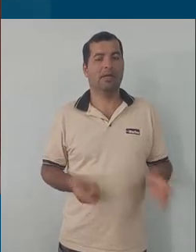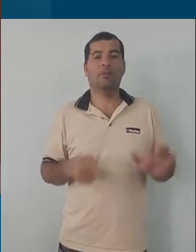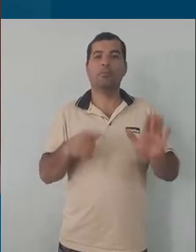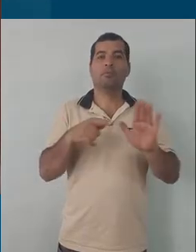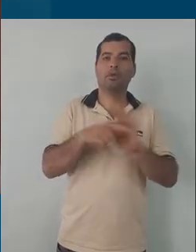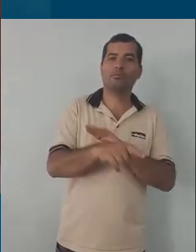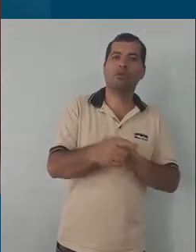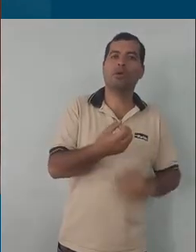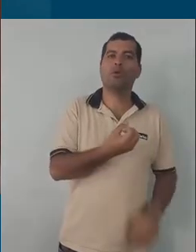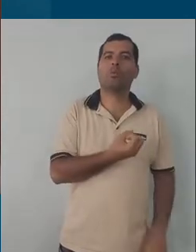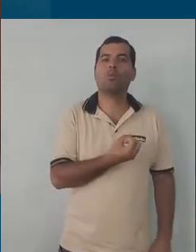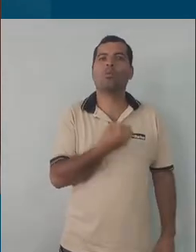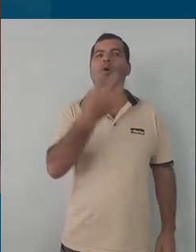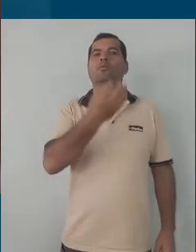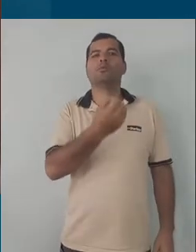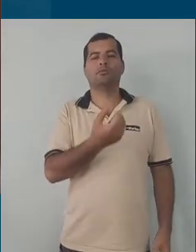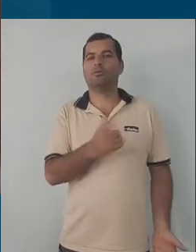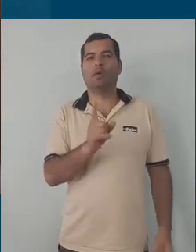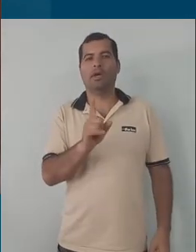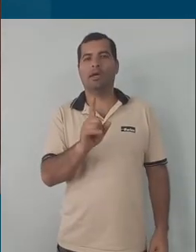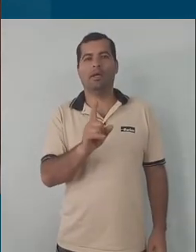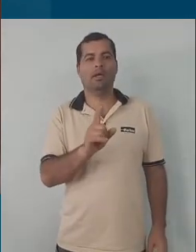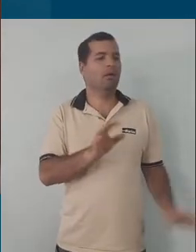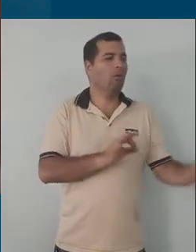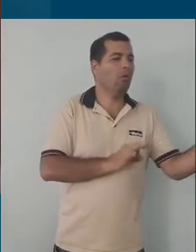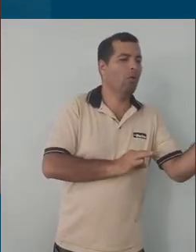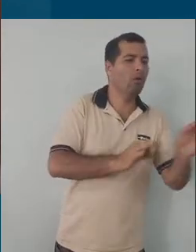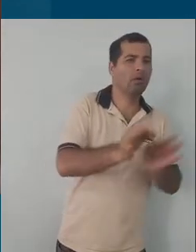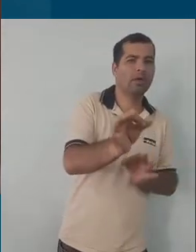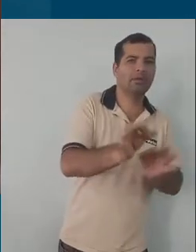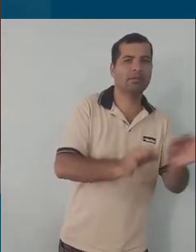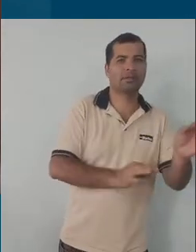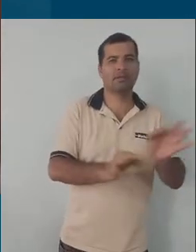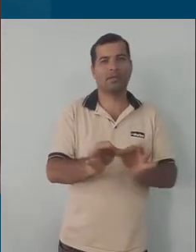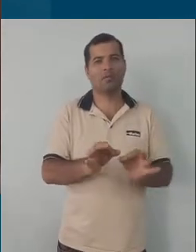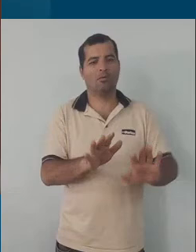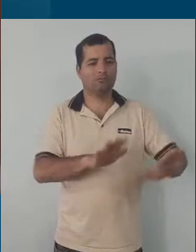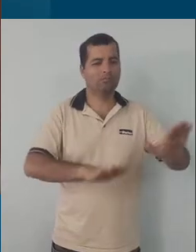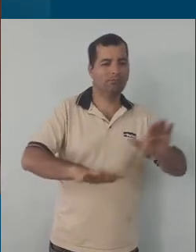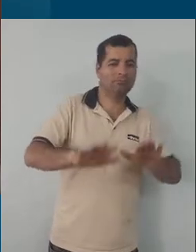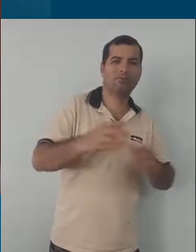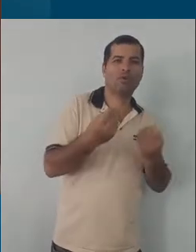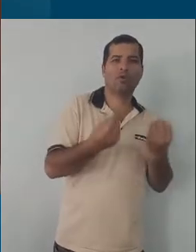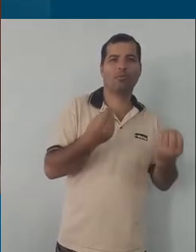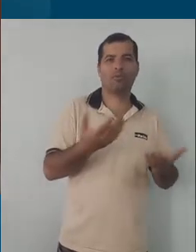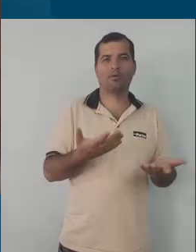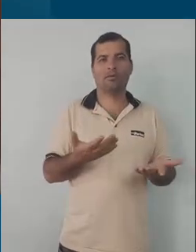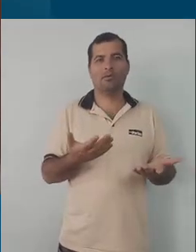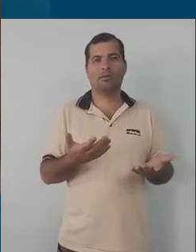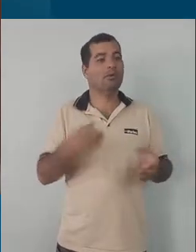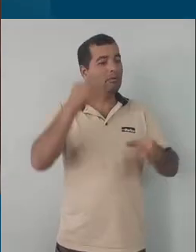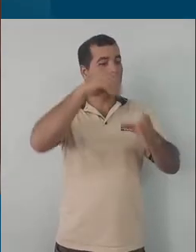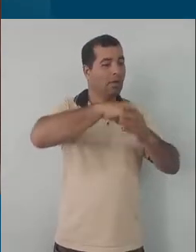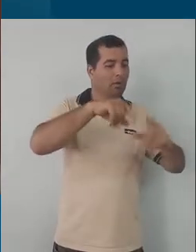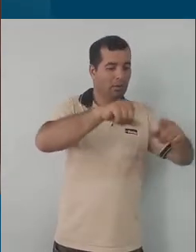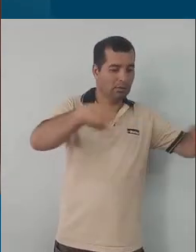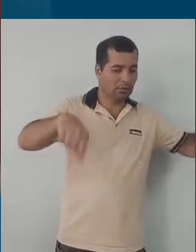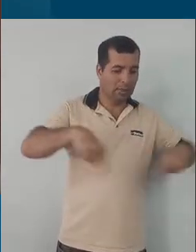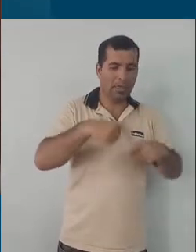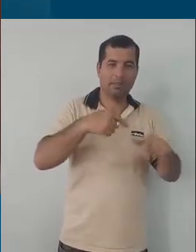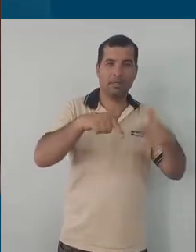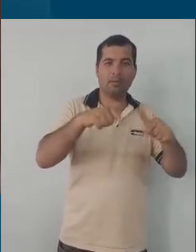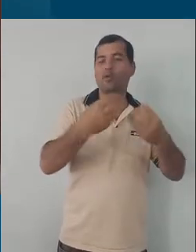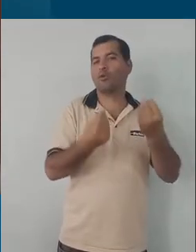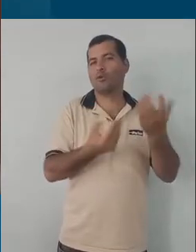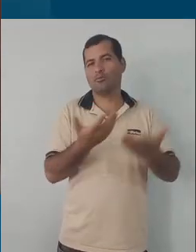de crianças, é o como a gente organiza as crianças para trabalhar na sala. Eu